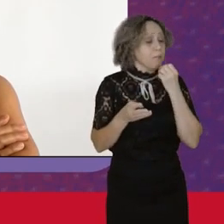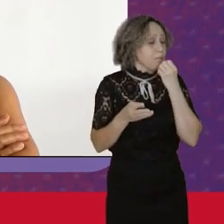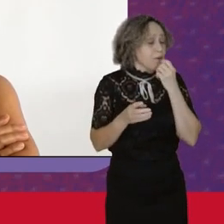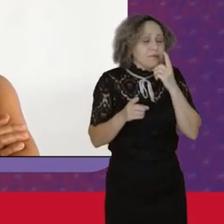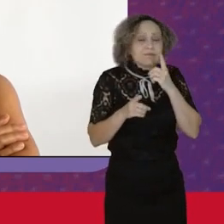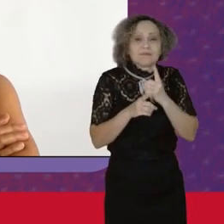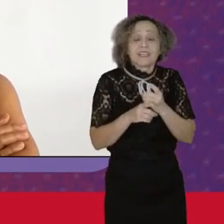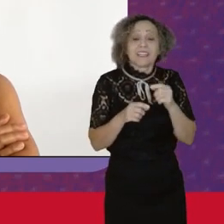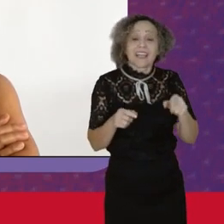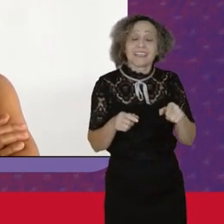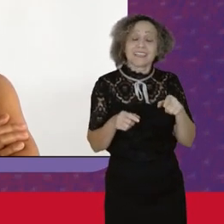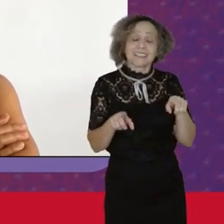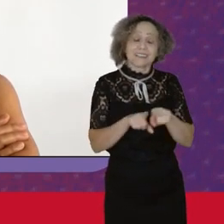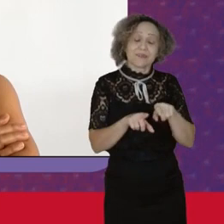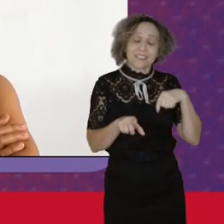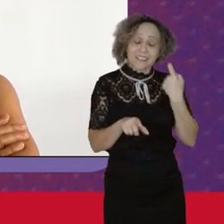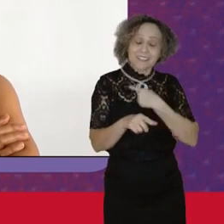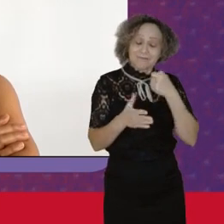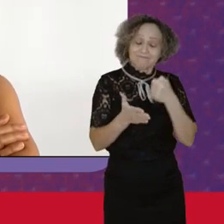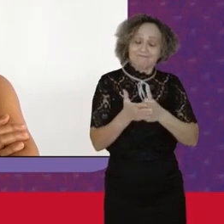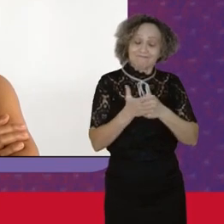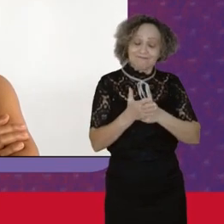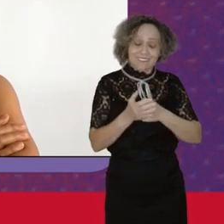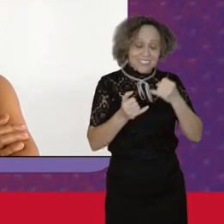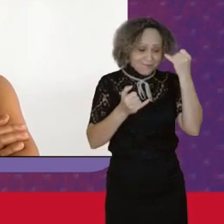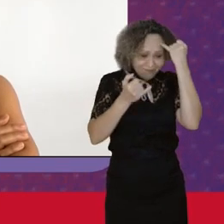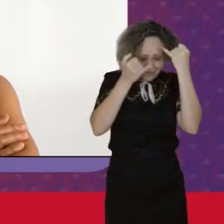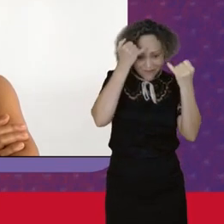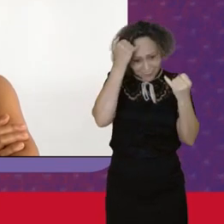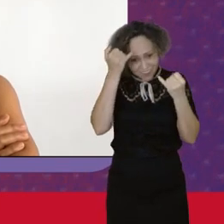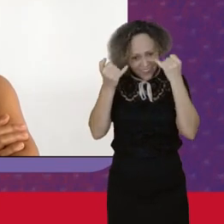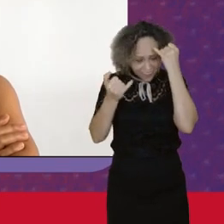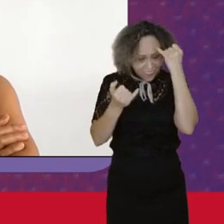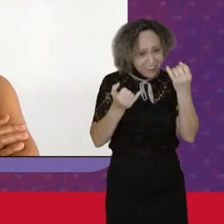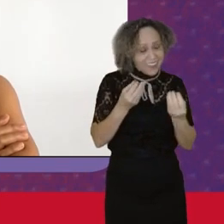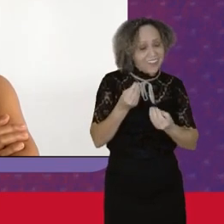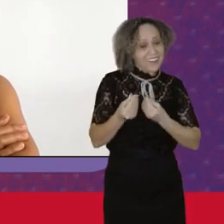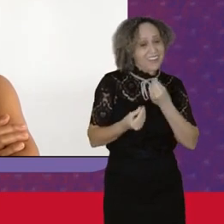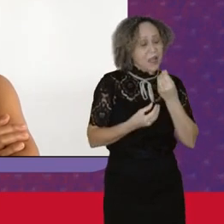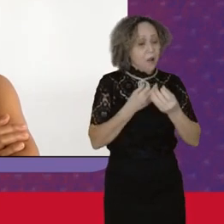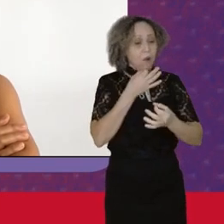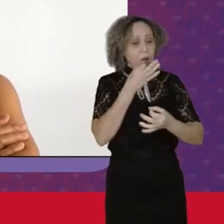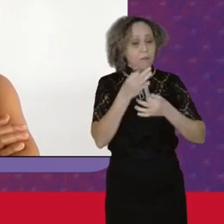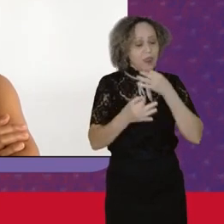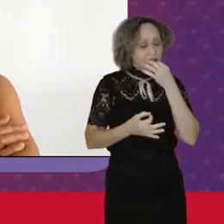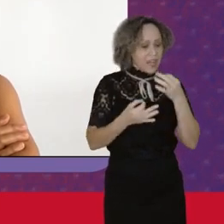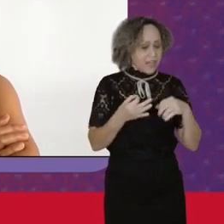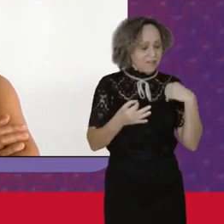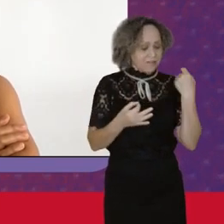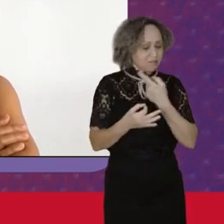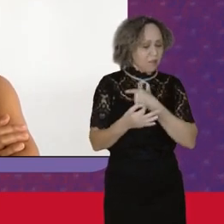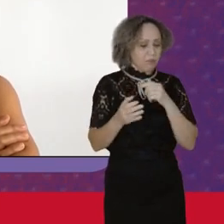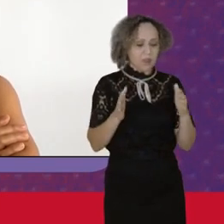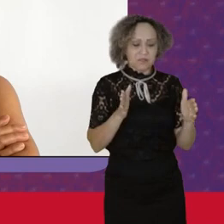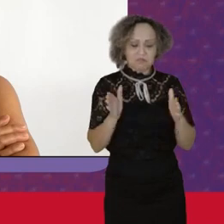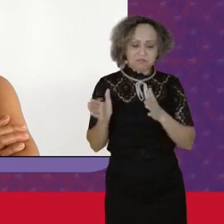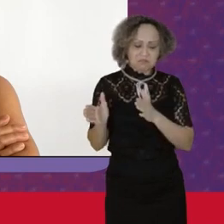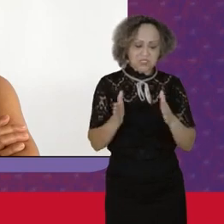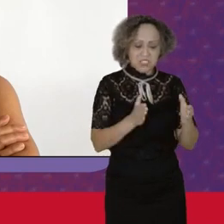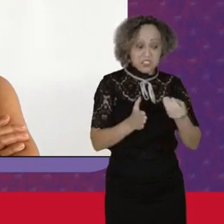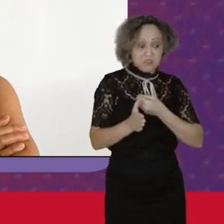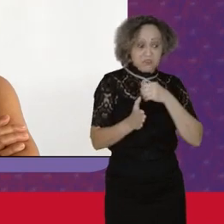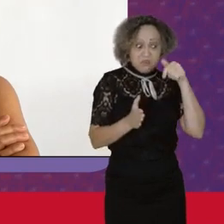né, nessa nossa batalha das ideias, né, fundamental nesse momento que a gente vive no nosso